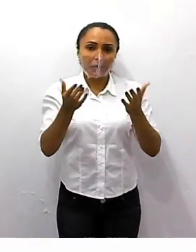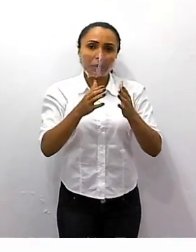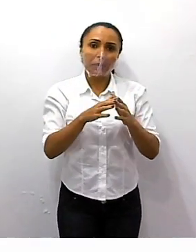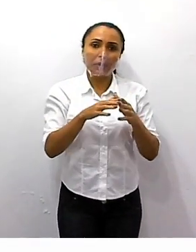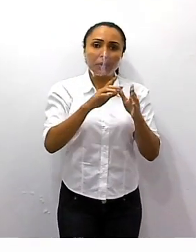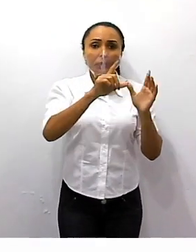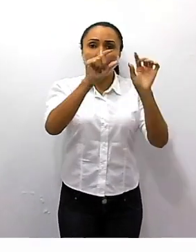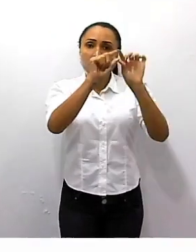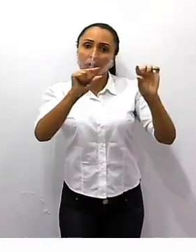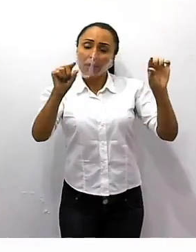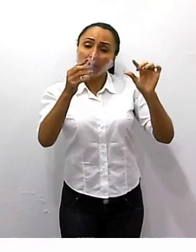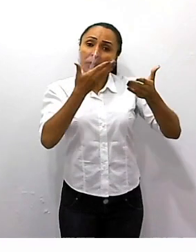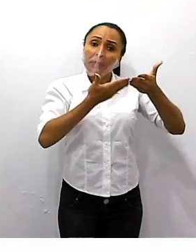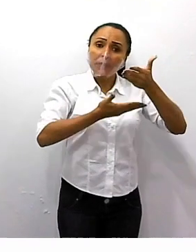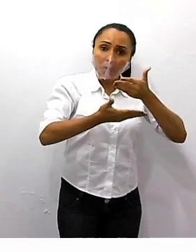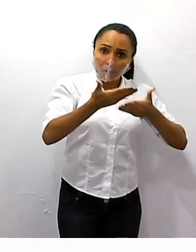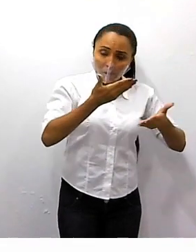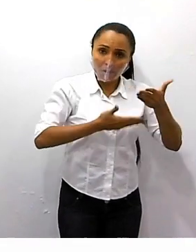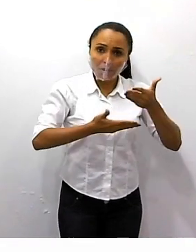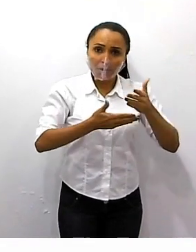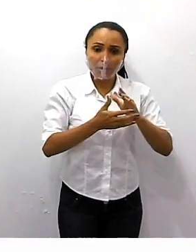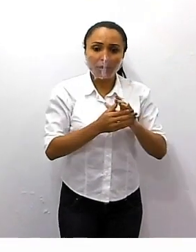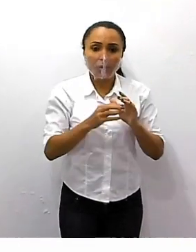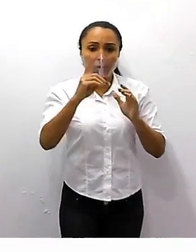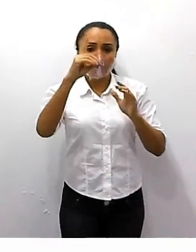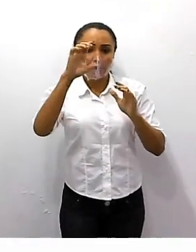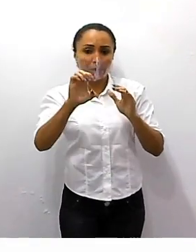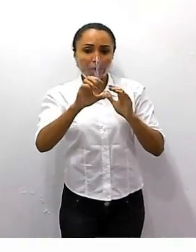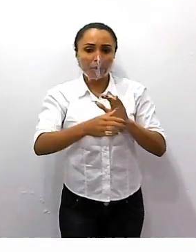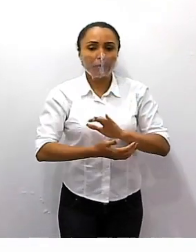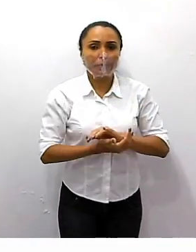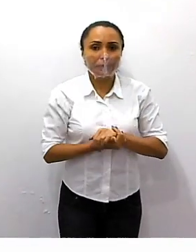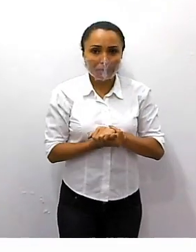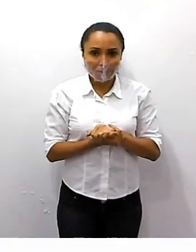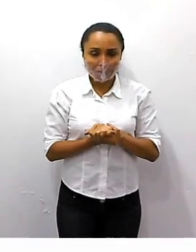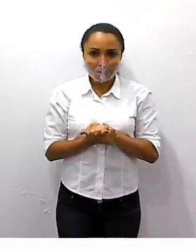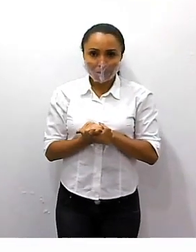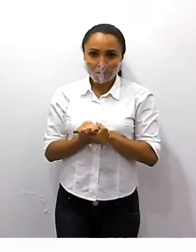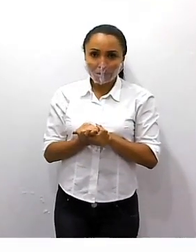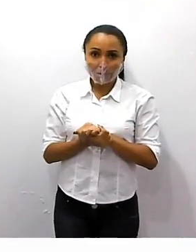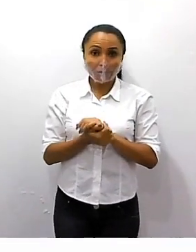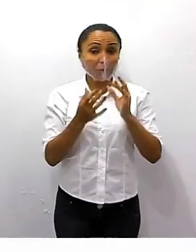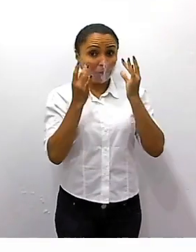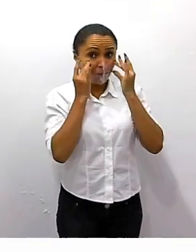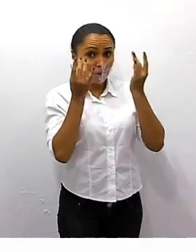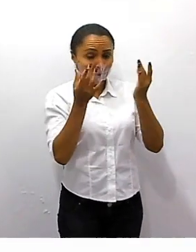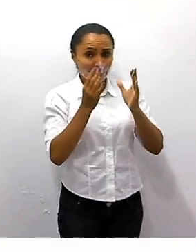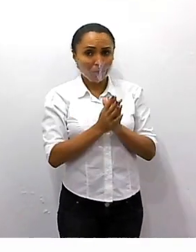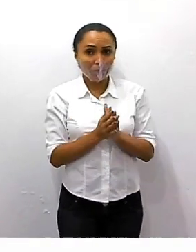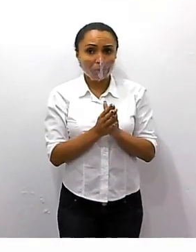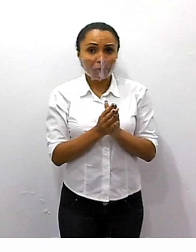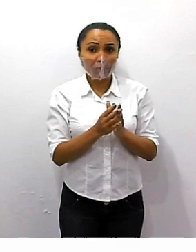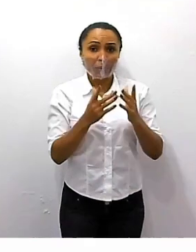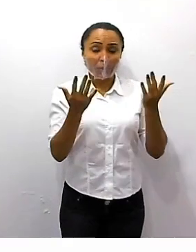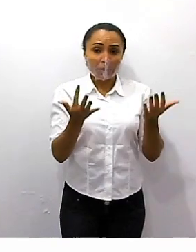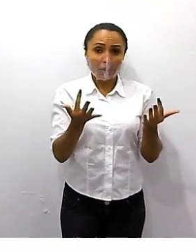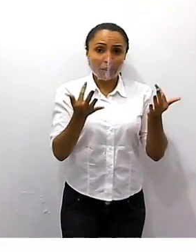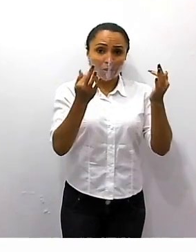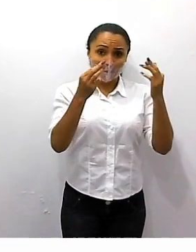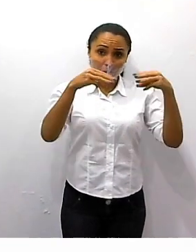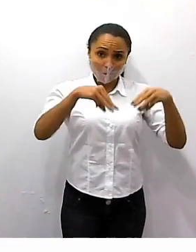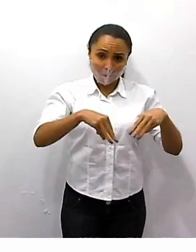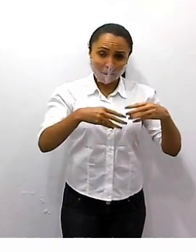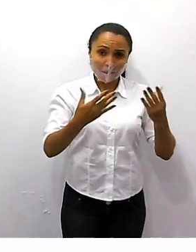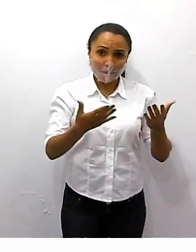seguinte uma relação de, olha lá, se liga, é uma relação de finalidade, porque os